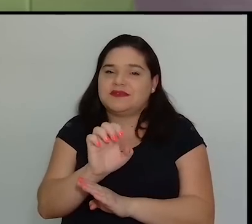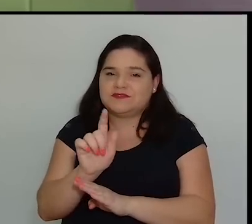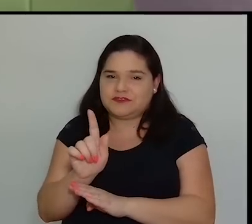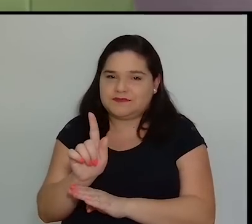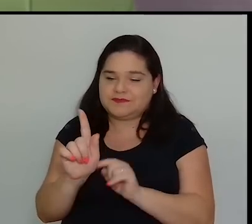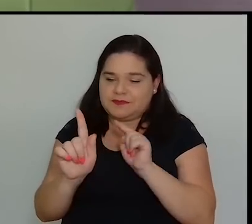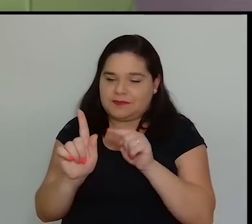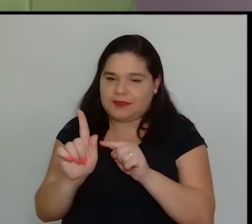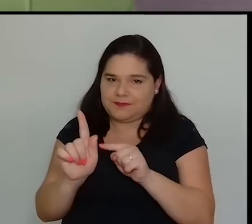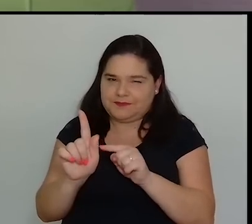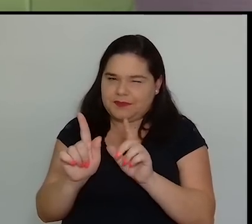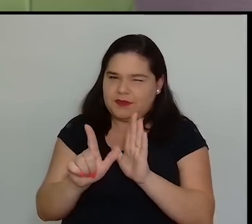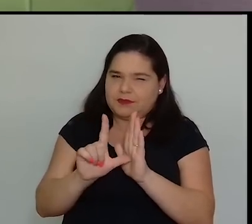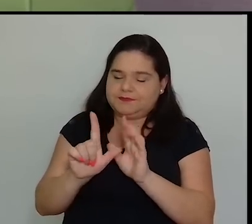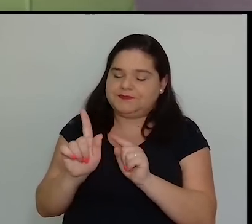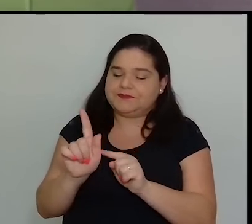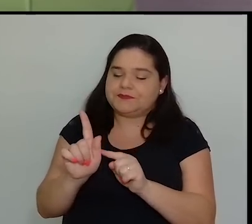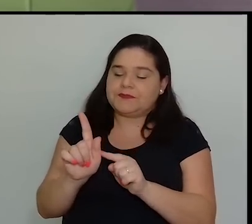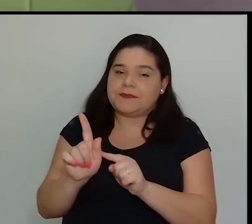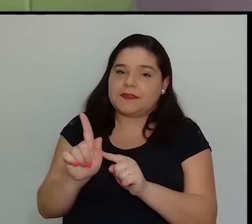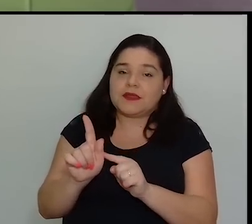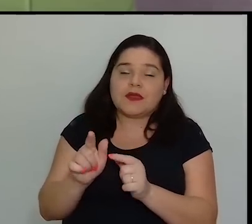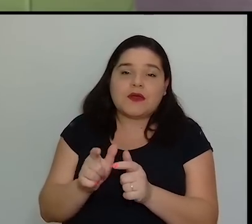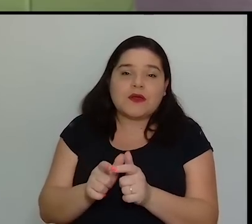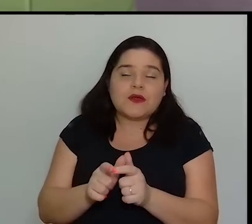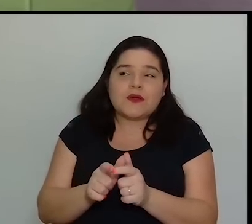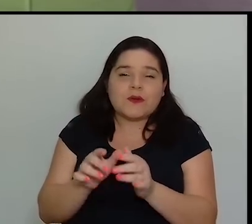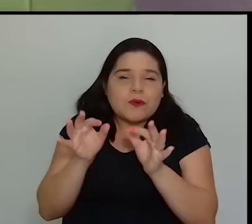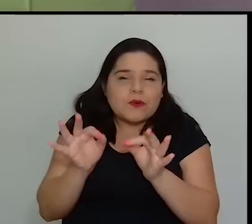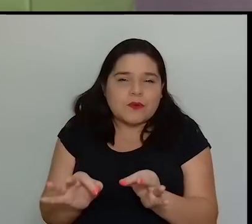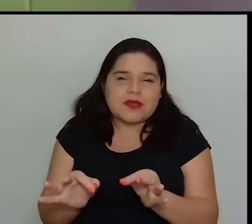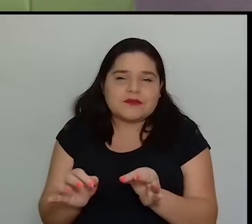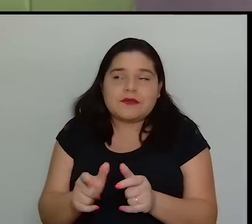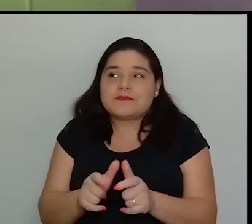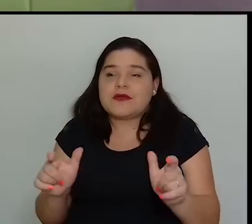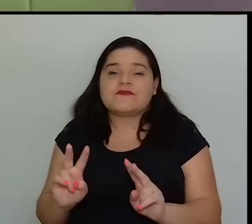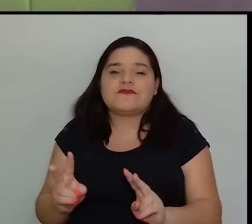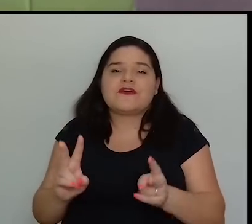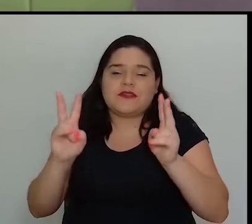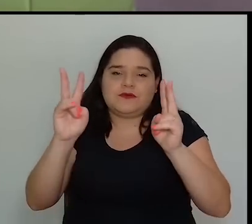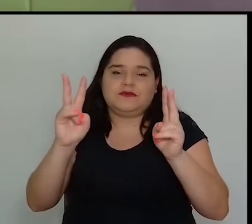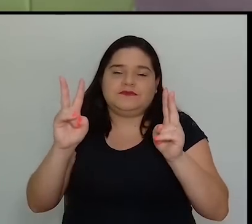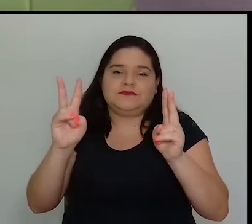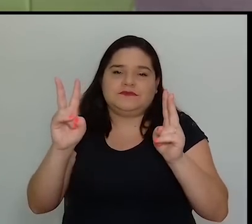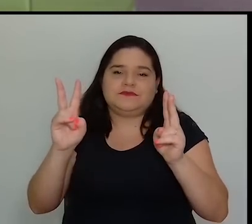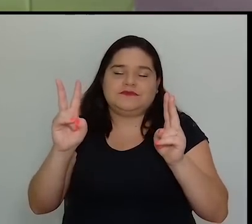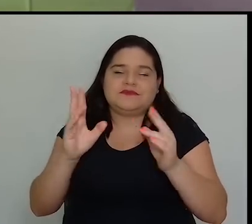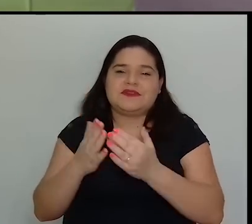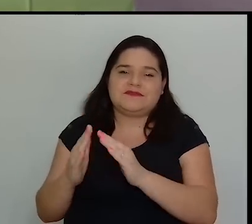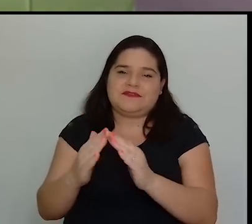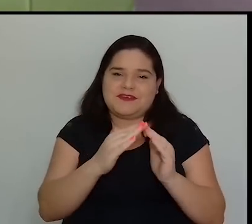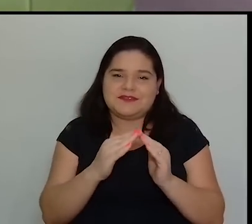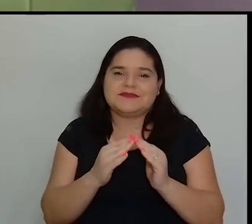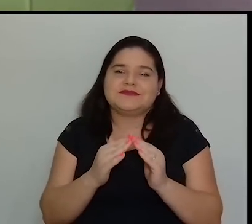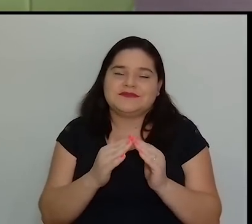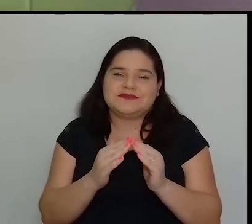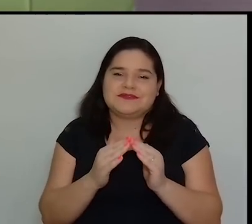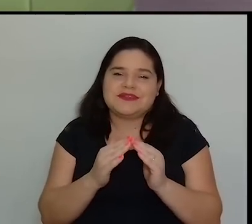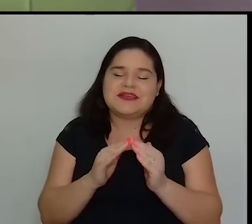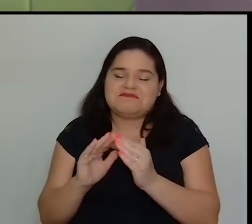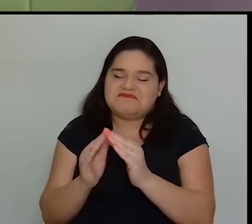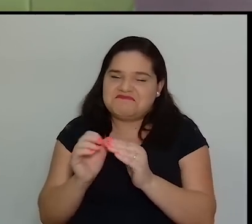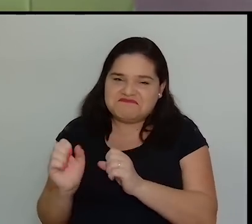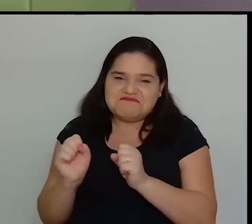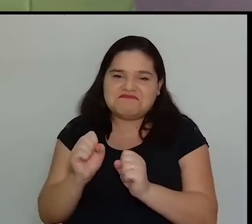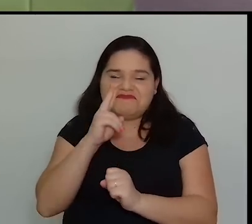O correto é um dos maiores valores do brasileiro de baixa renda e a favela como concentração geográfica potencializa